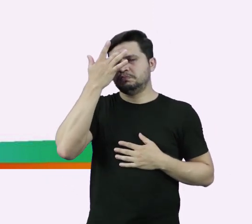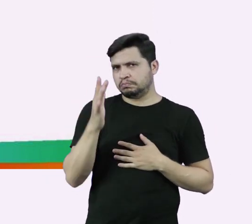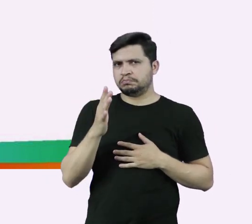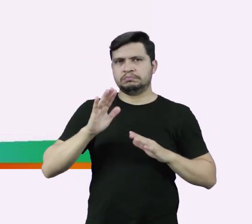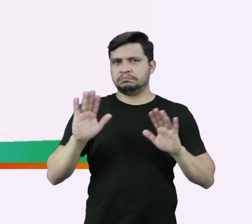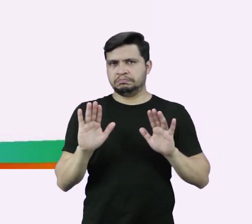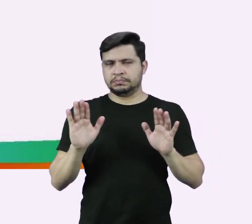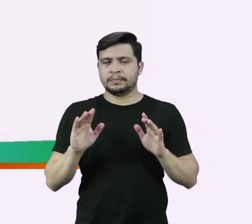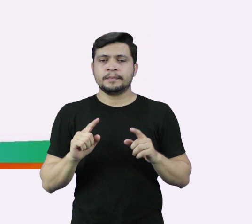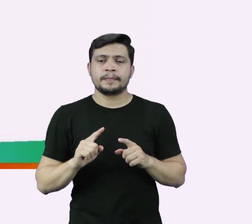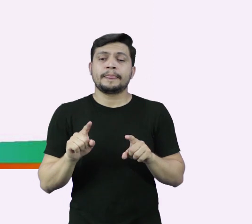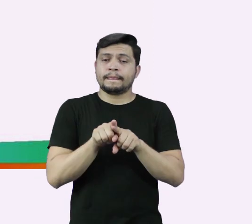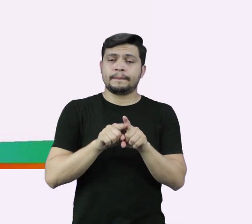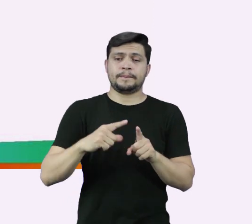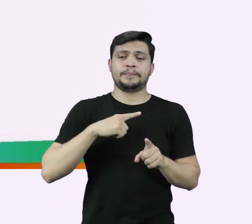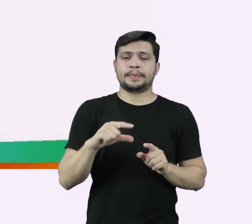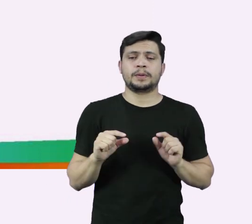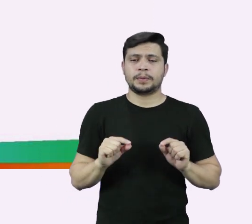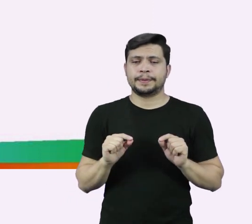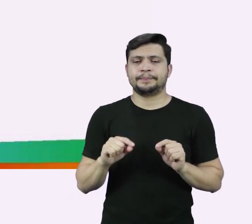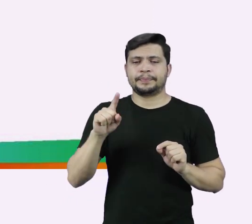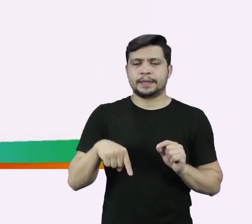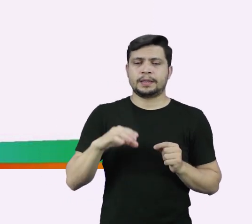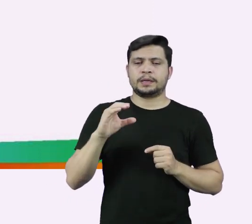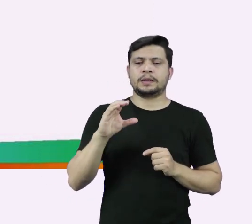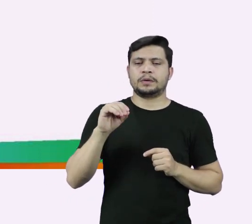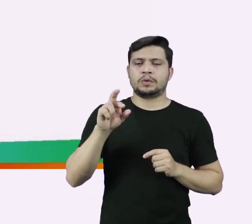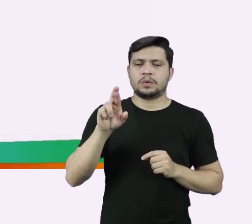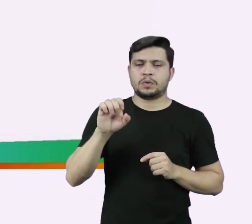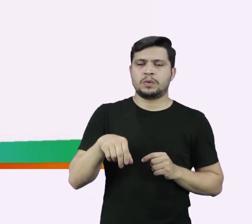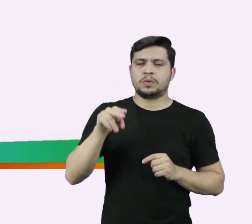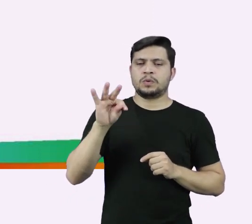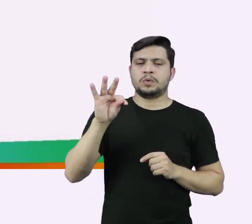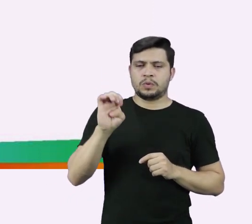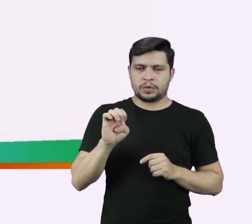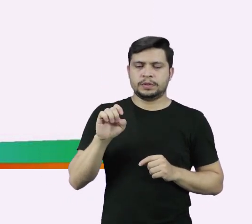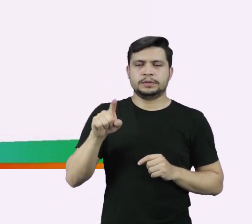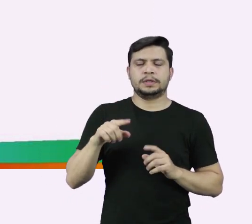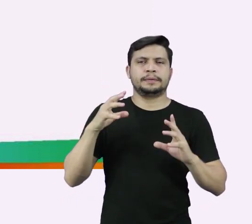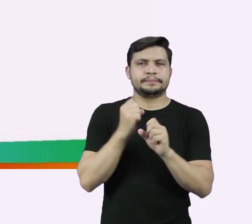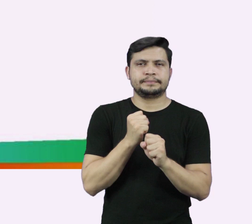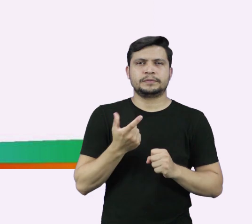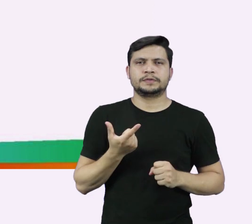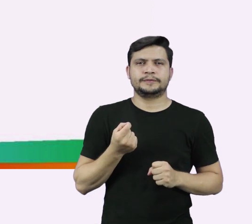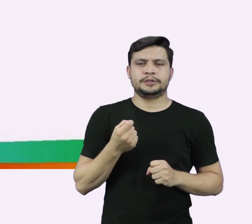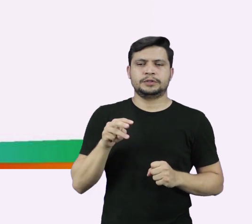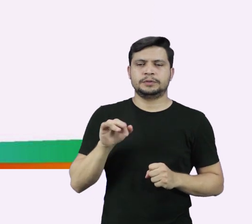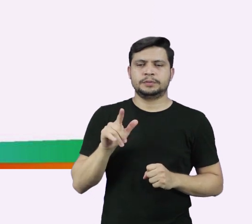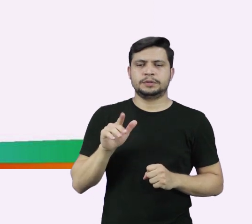duas baterias. Eu tenho, no caso, uma corrente de 20 miliamperes